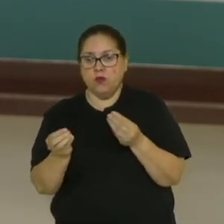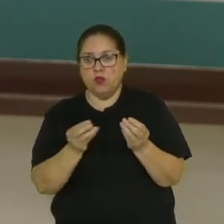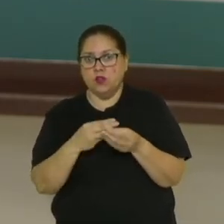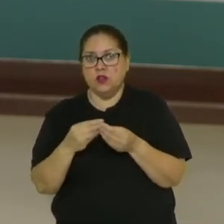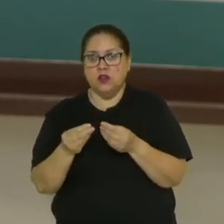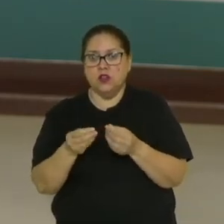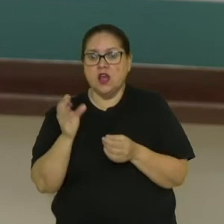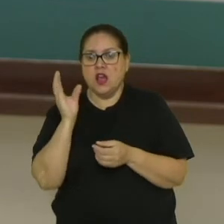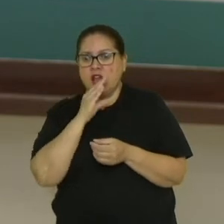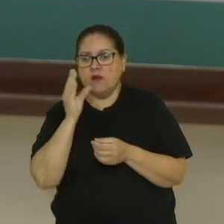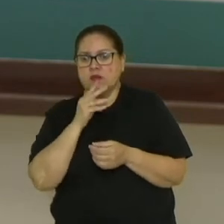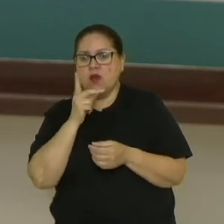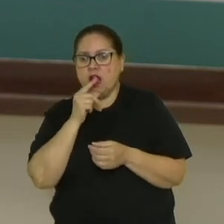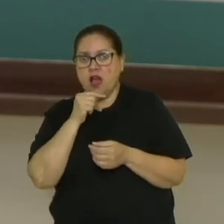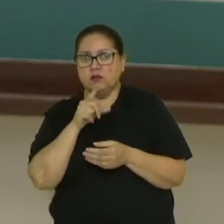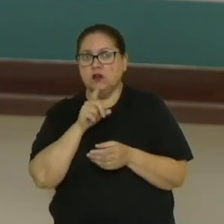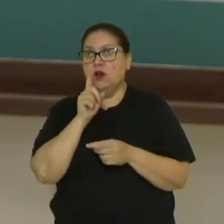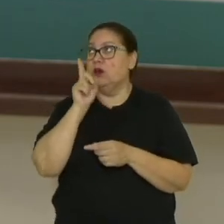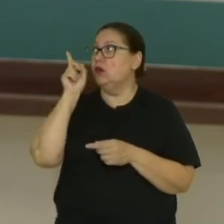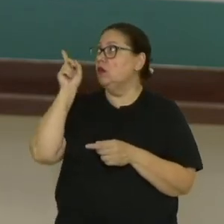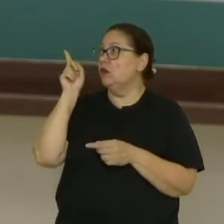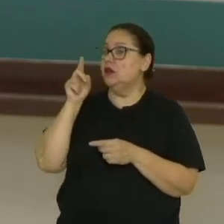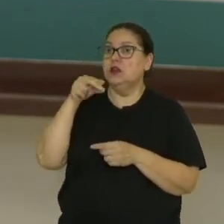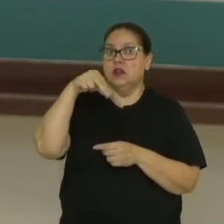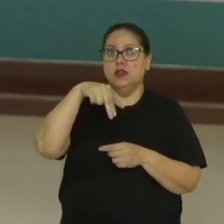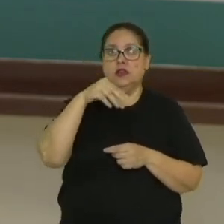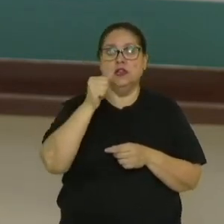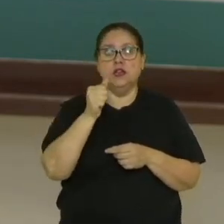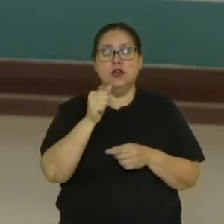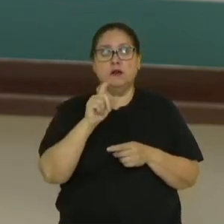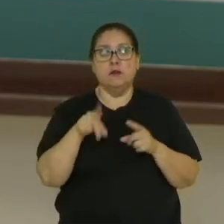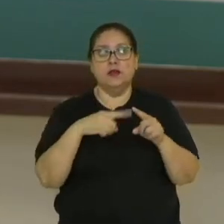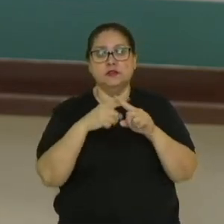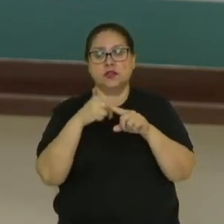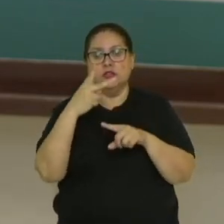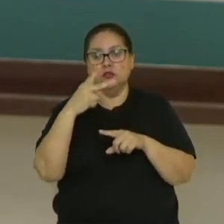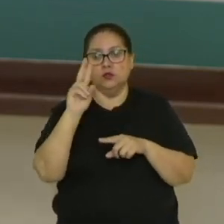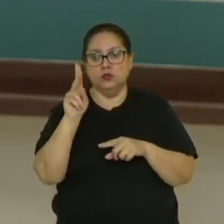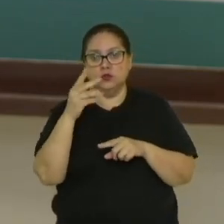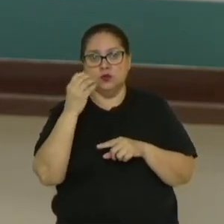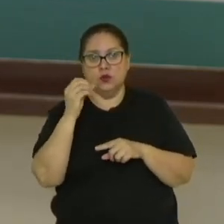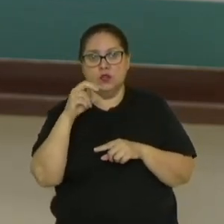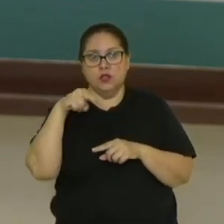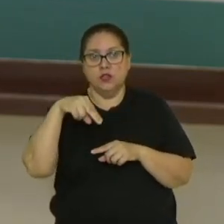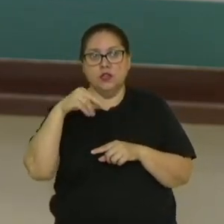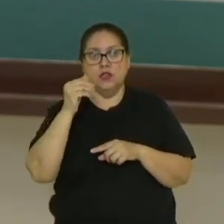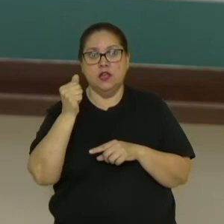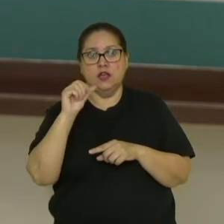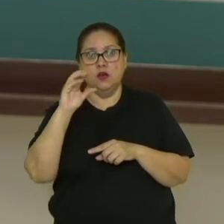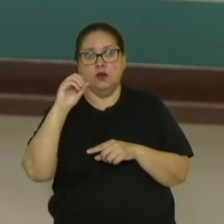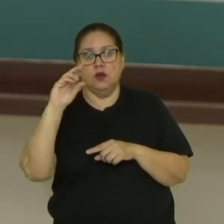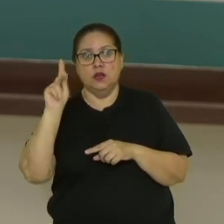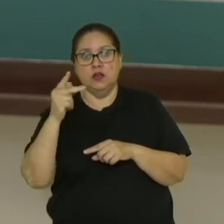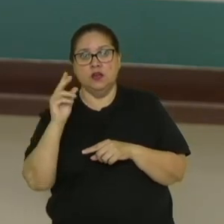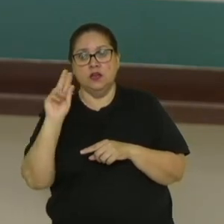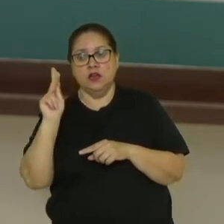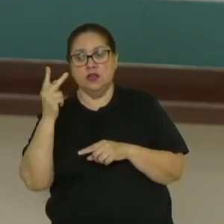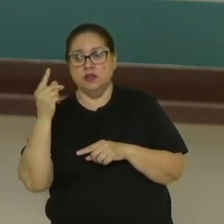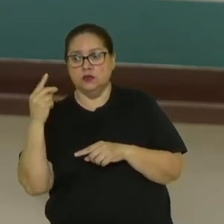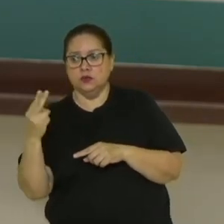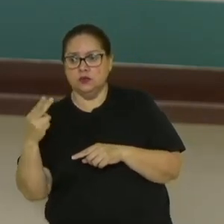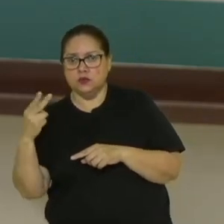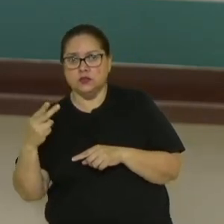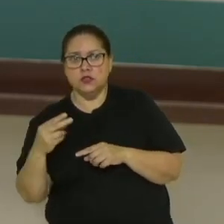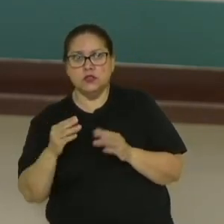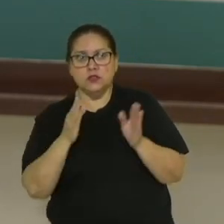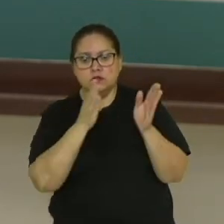violentamente com a água, e a equação está aqui, né? Na mais H2O formando NaOH e H2. E ele quer que você classifique